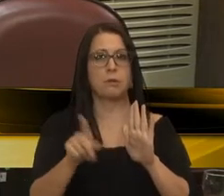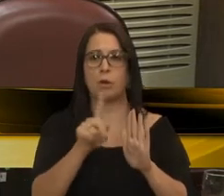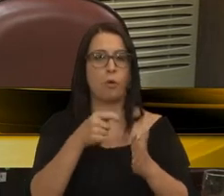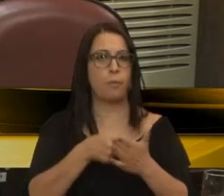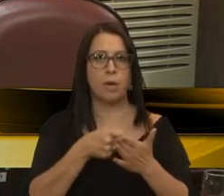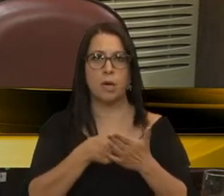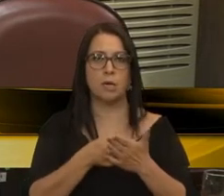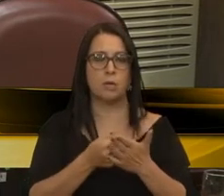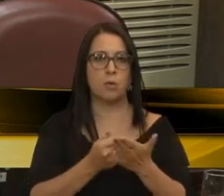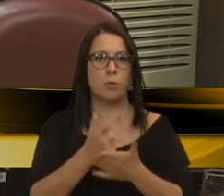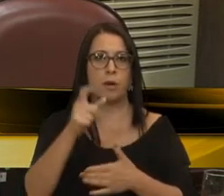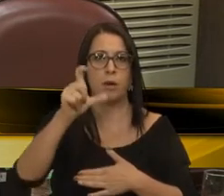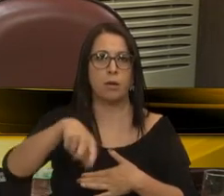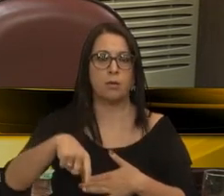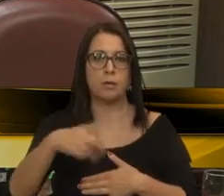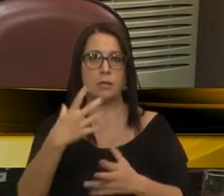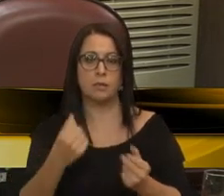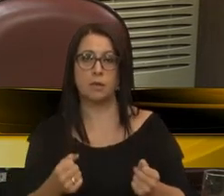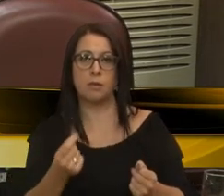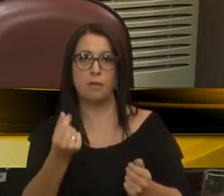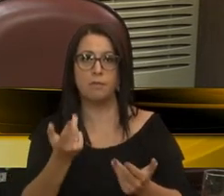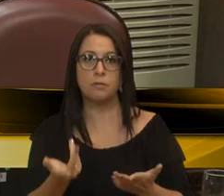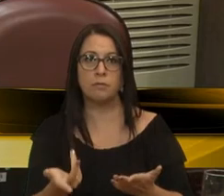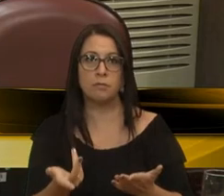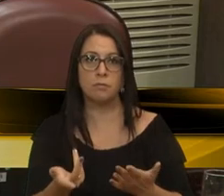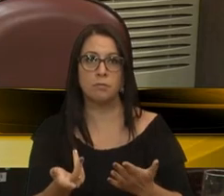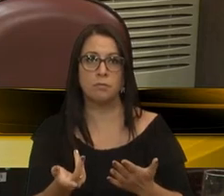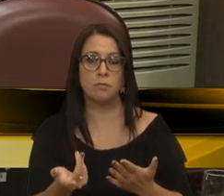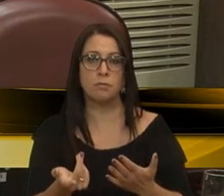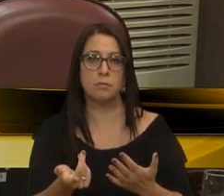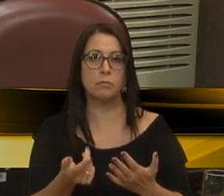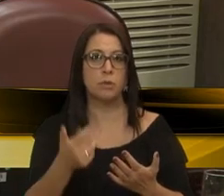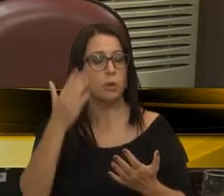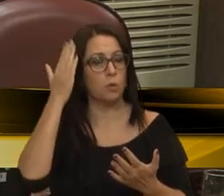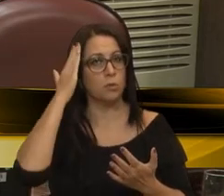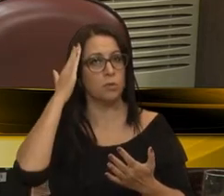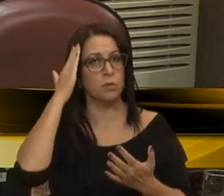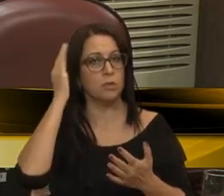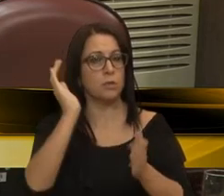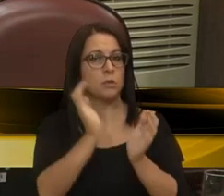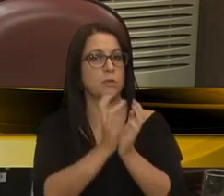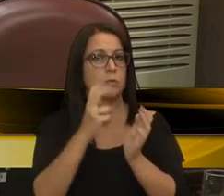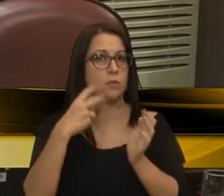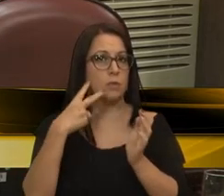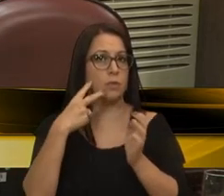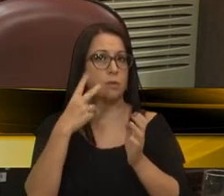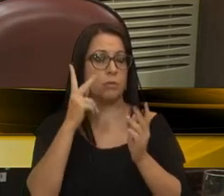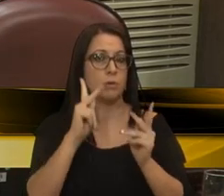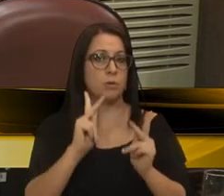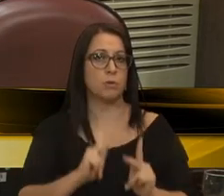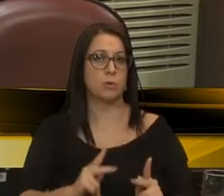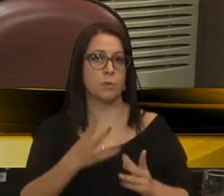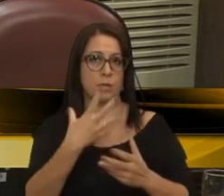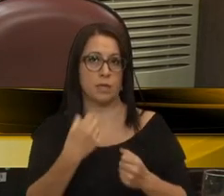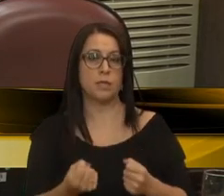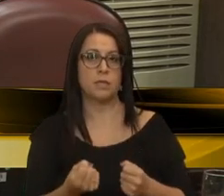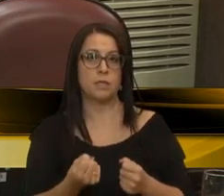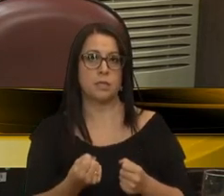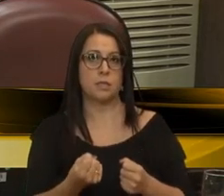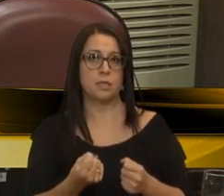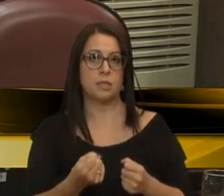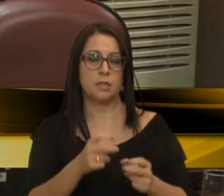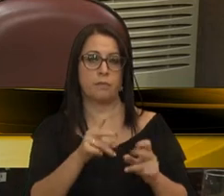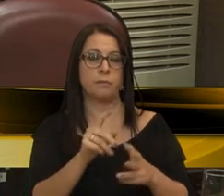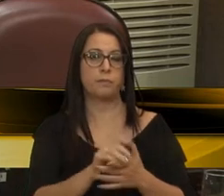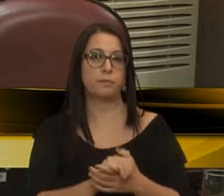obrigado a comprar esse Fiorin Card, eles têm que aceitar o valor. E pelo que eu sei, colegas vereadores, as pessoas que estão aceitando, os